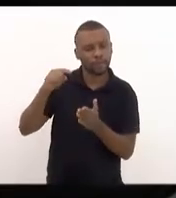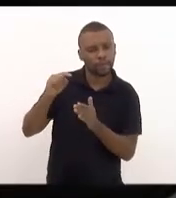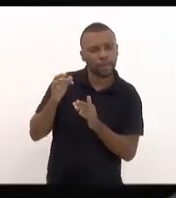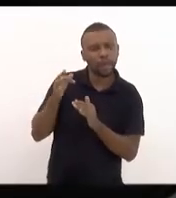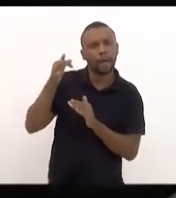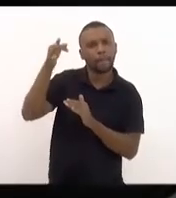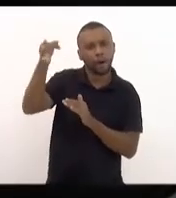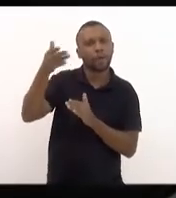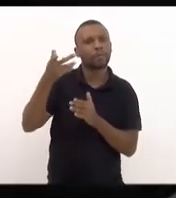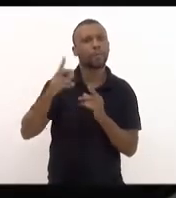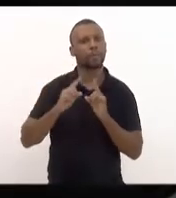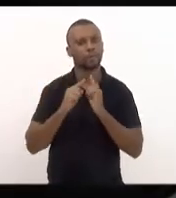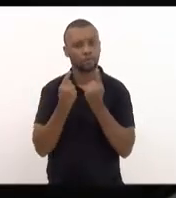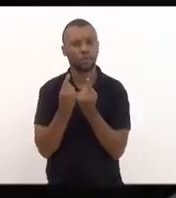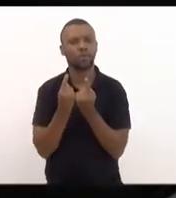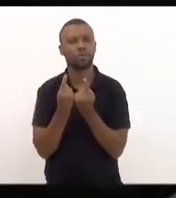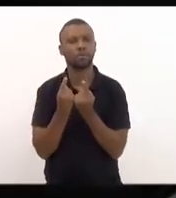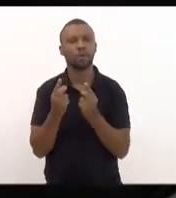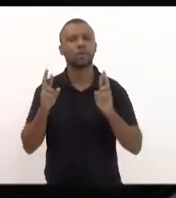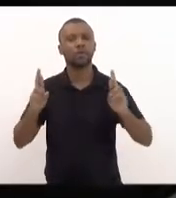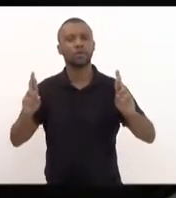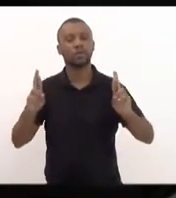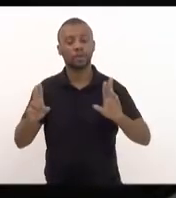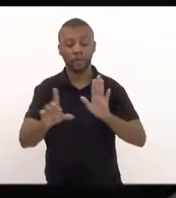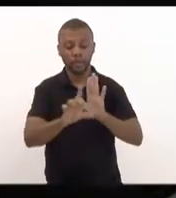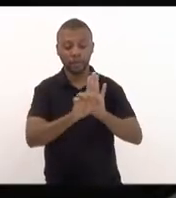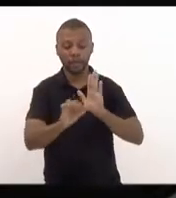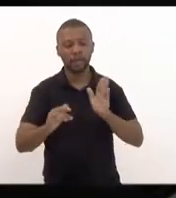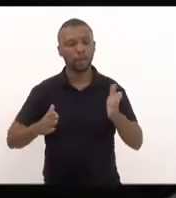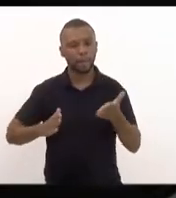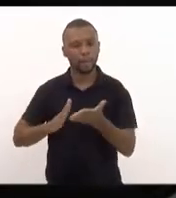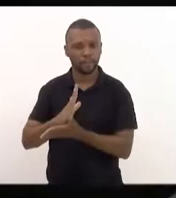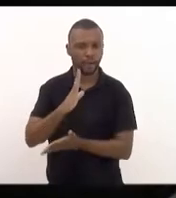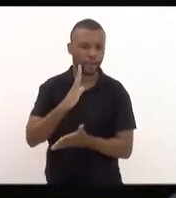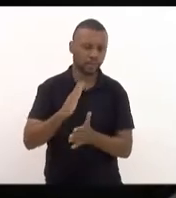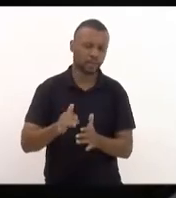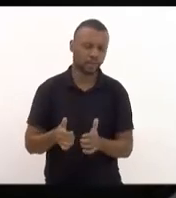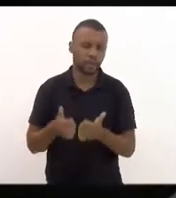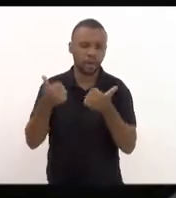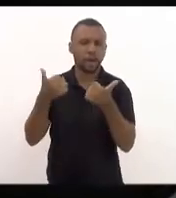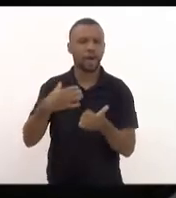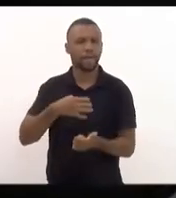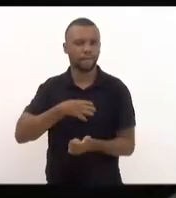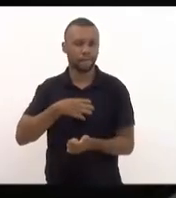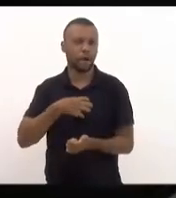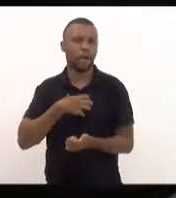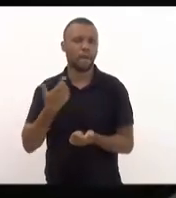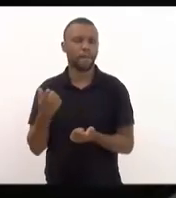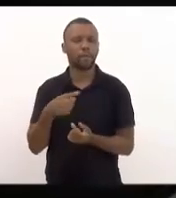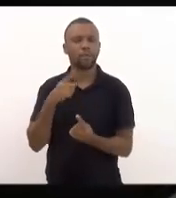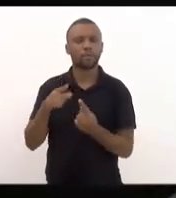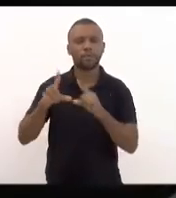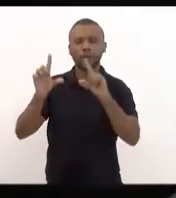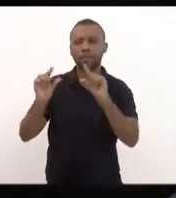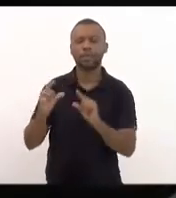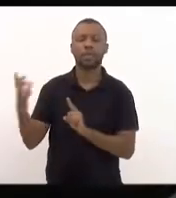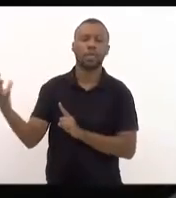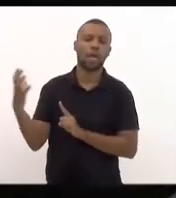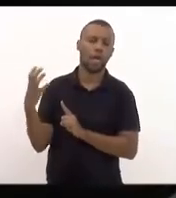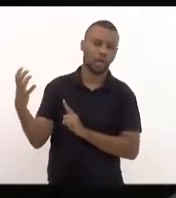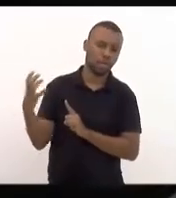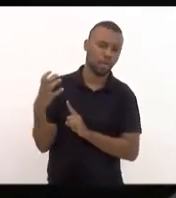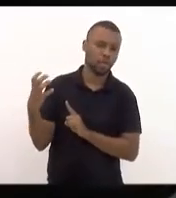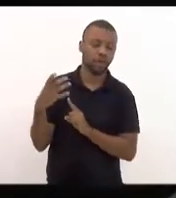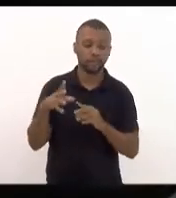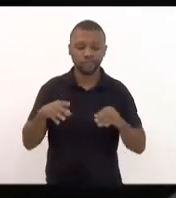e torcendo muito que essa lei seja aprovada da melhor forma, para que a gente diminua um pouco, inclusive, a pressão antrópica que